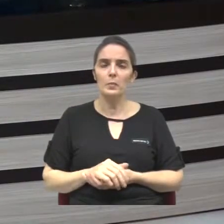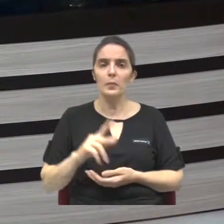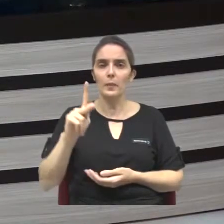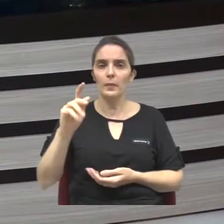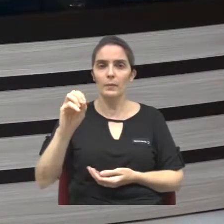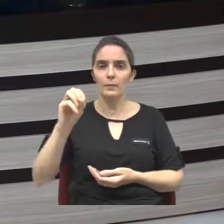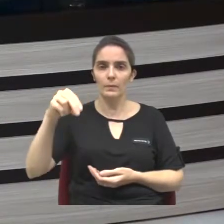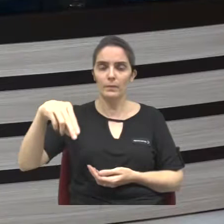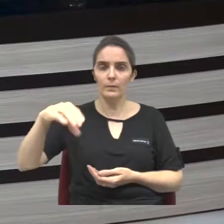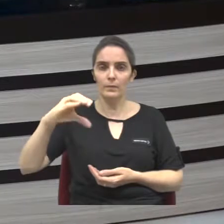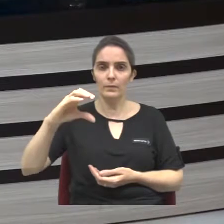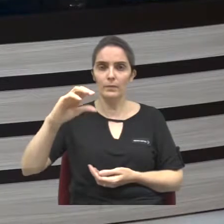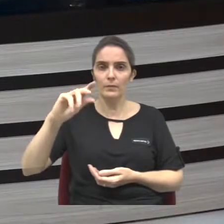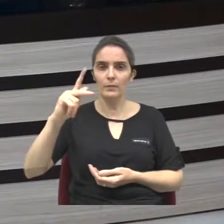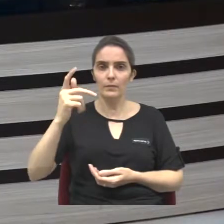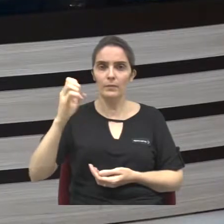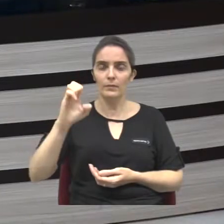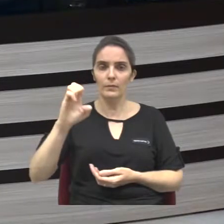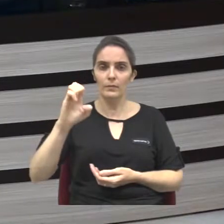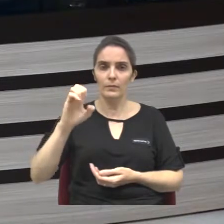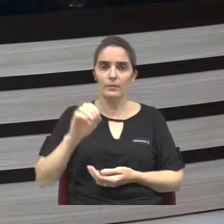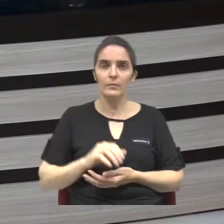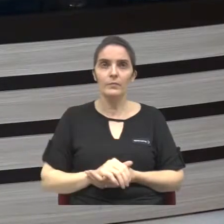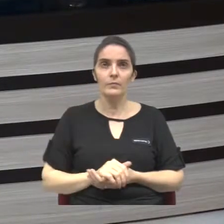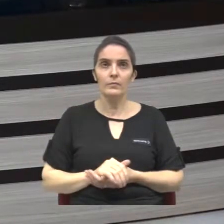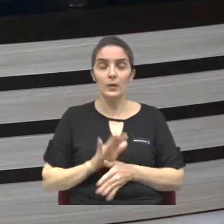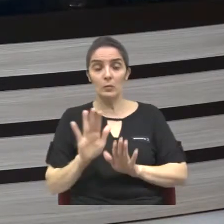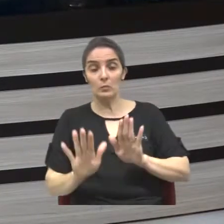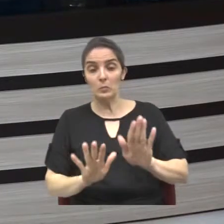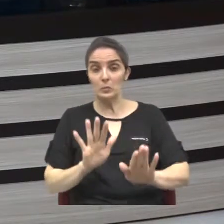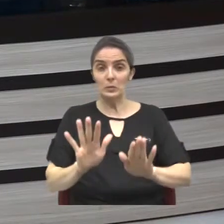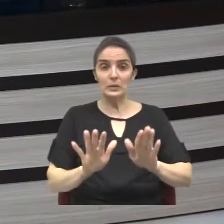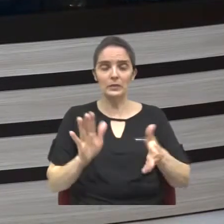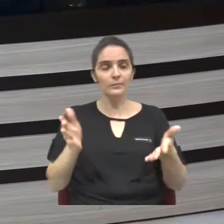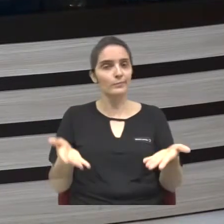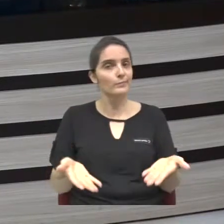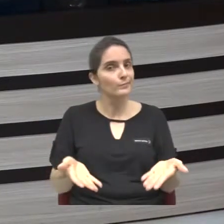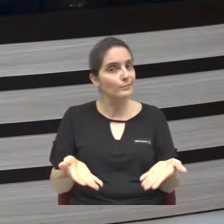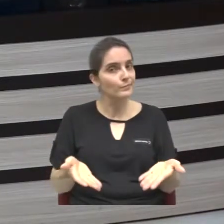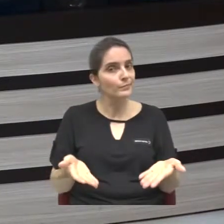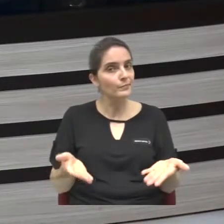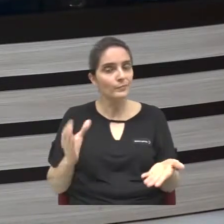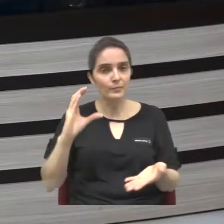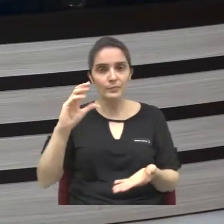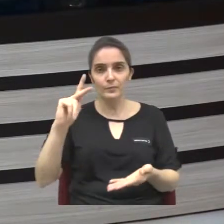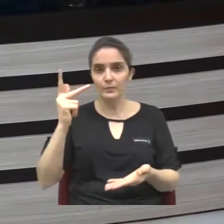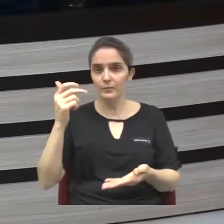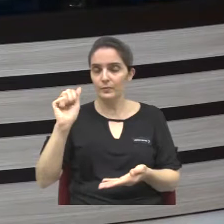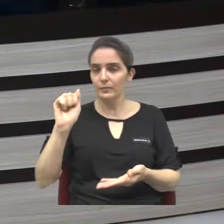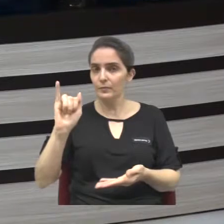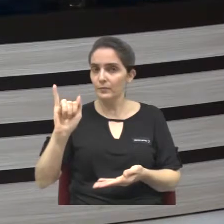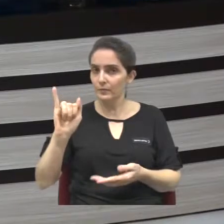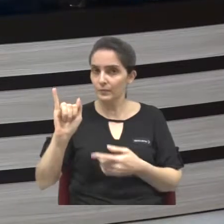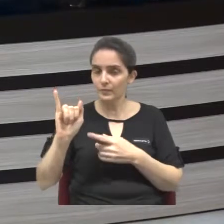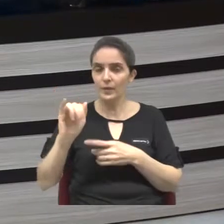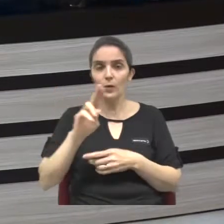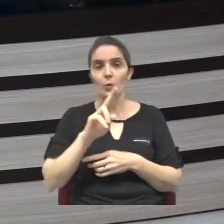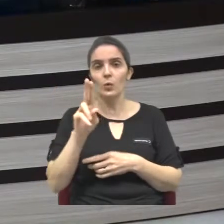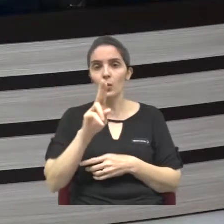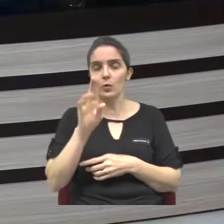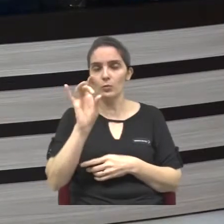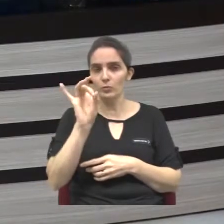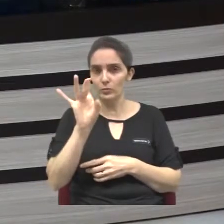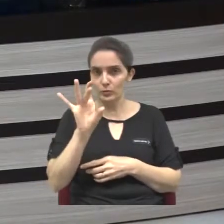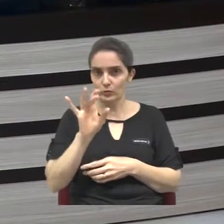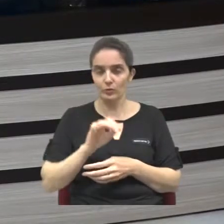Tomar um cuidado, até isso. e hoje, na verdade, o chai, doutor Rafael, é o nome. O nome chama a